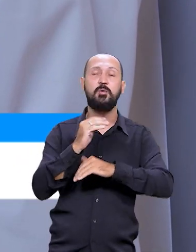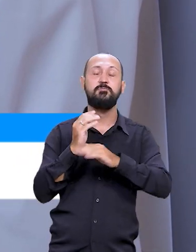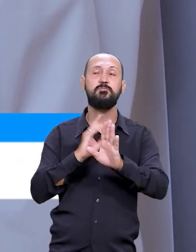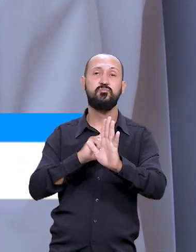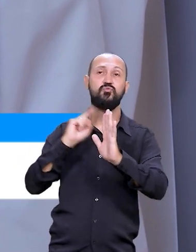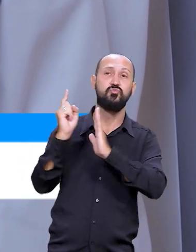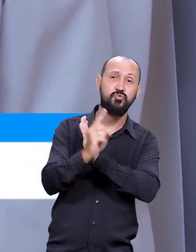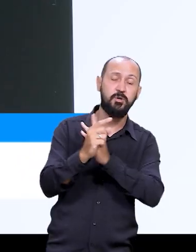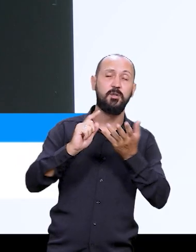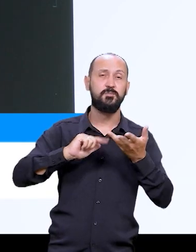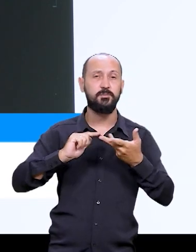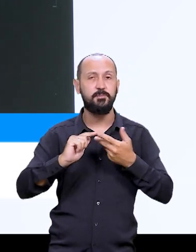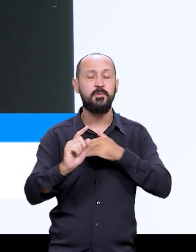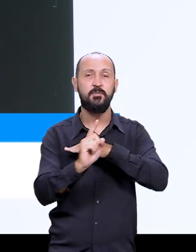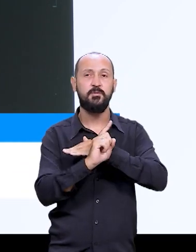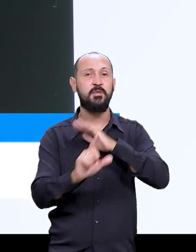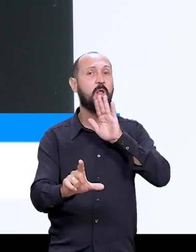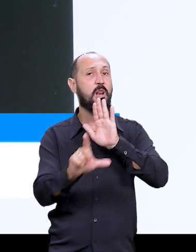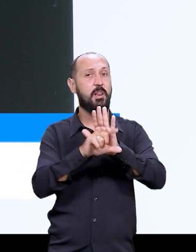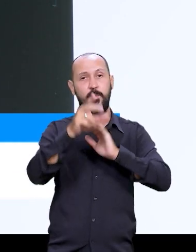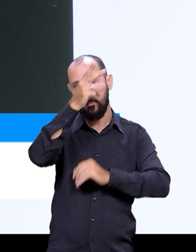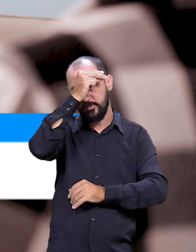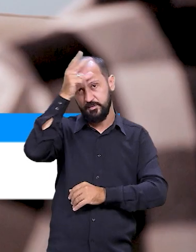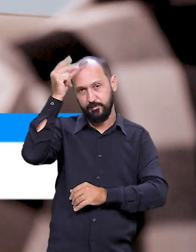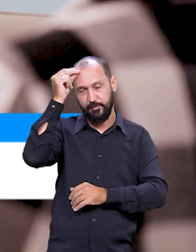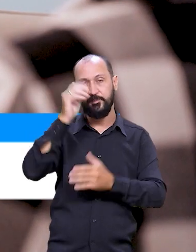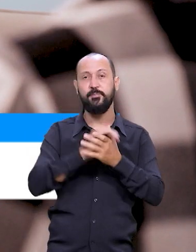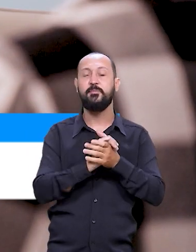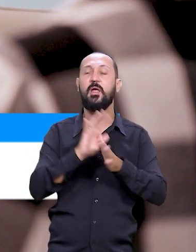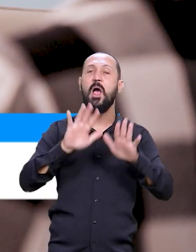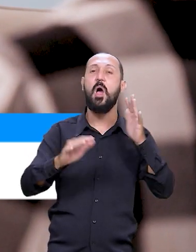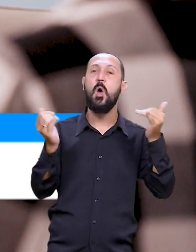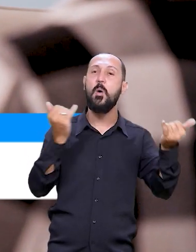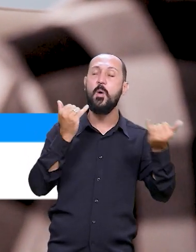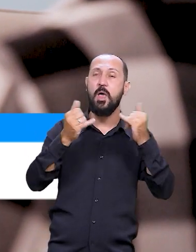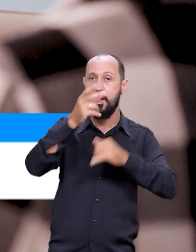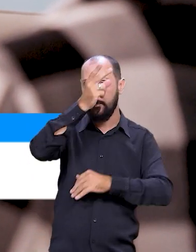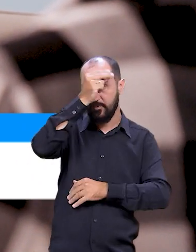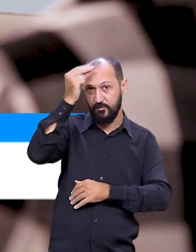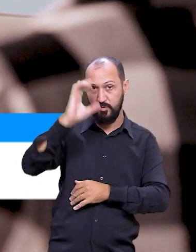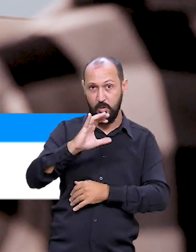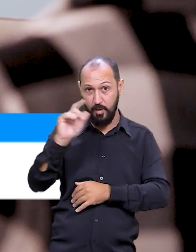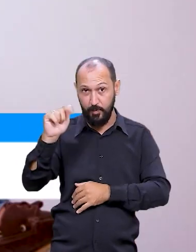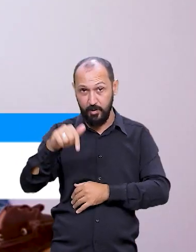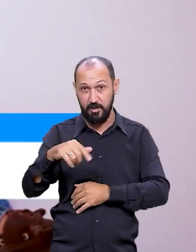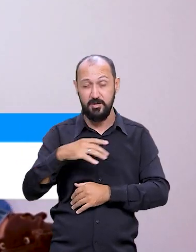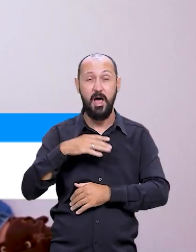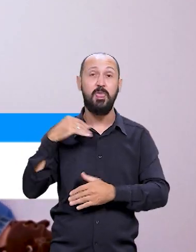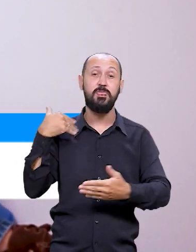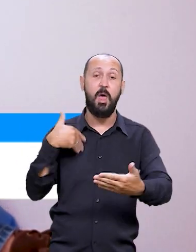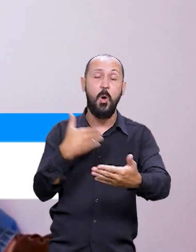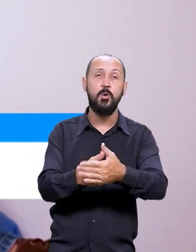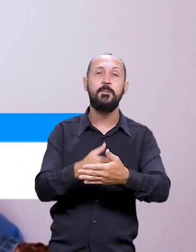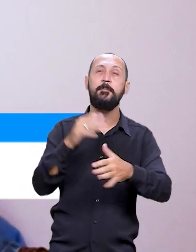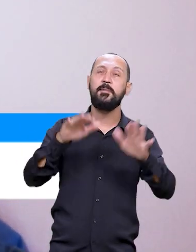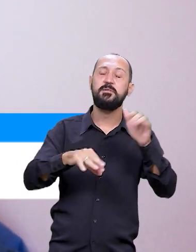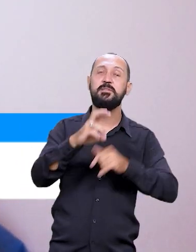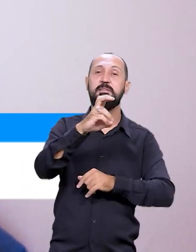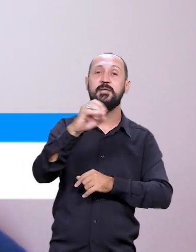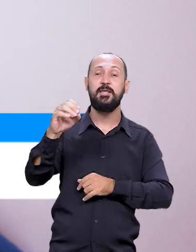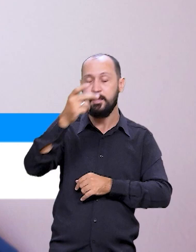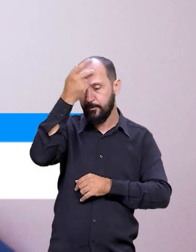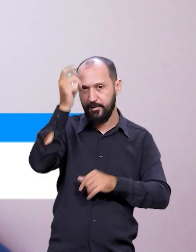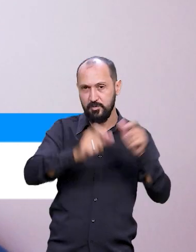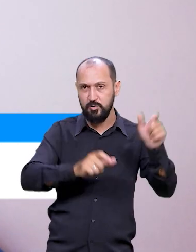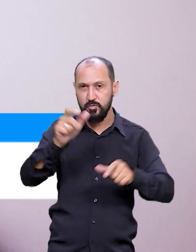em diversos serviços, conforme prevê lei municipal. De acordo com informações da Prefeitura da capital, até o momento existem cerca de